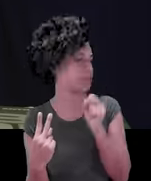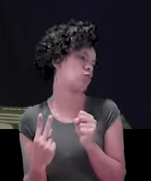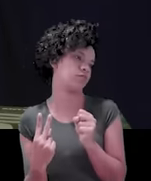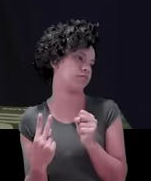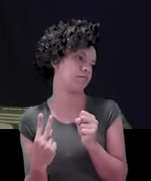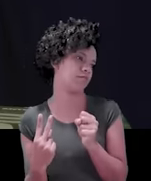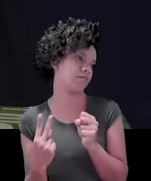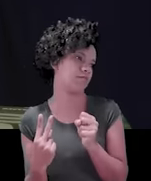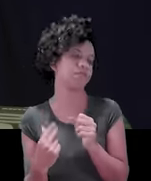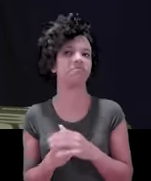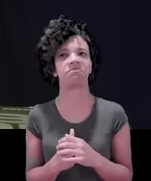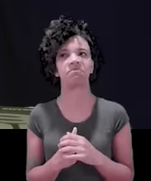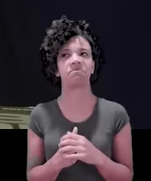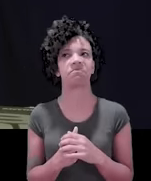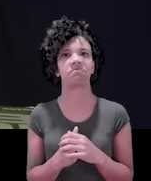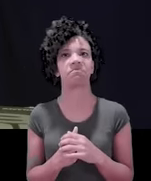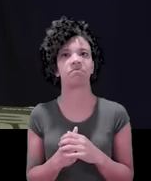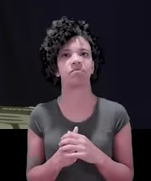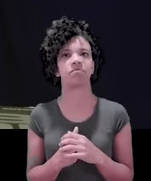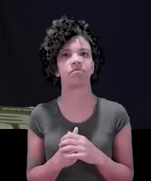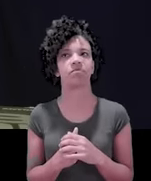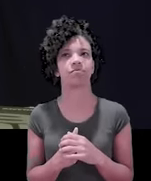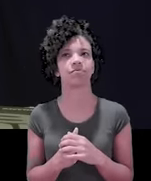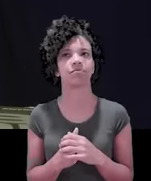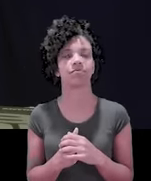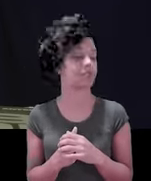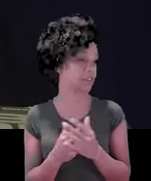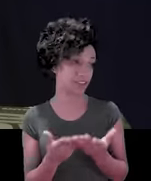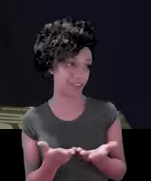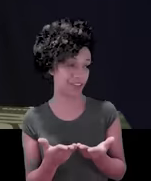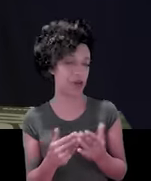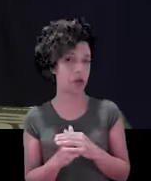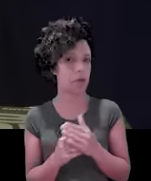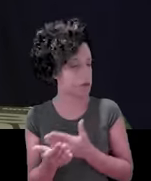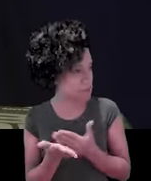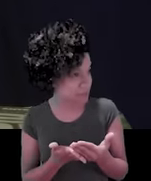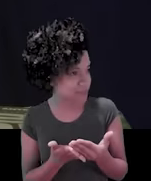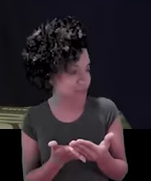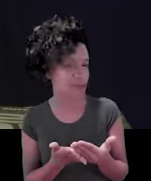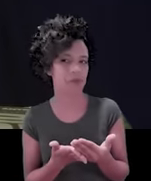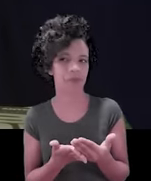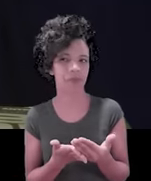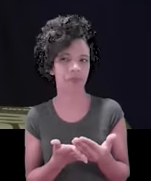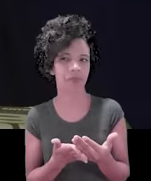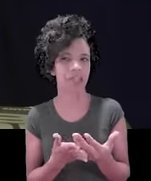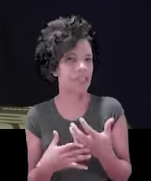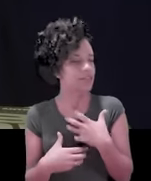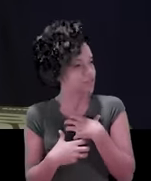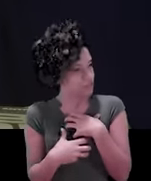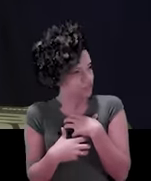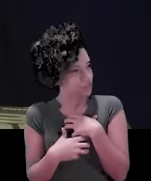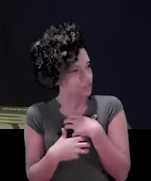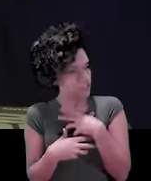minha força e e Oi e aí eu comecei Oi